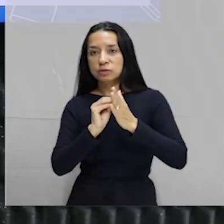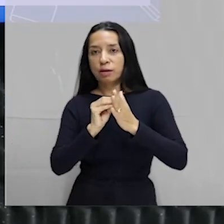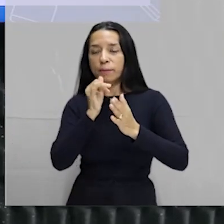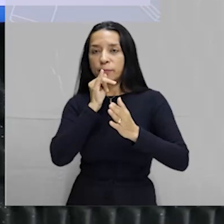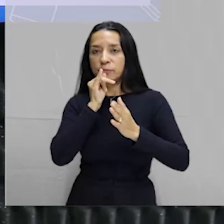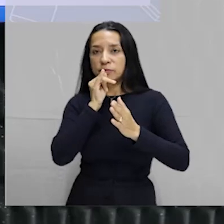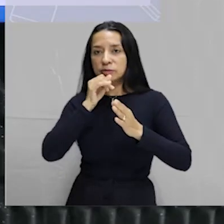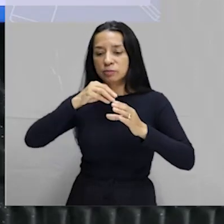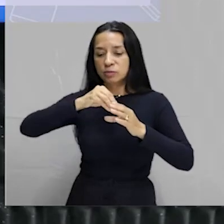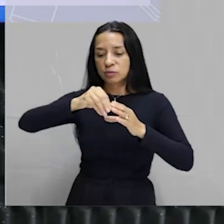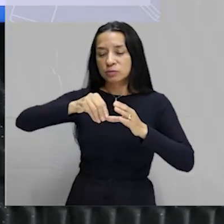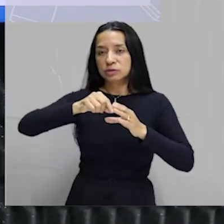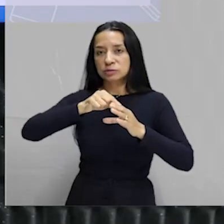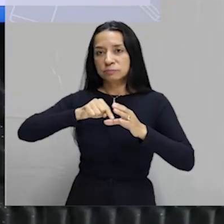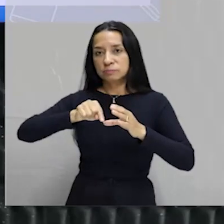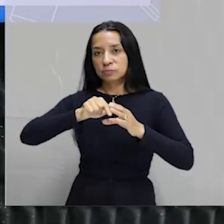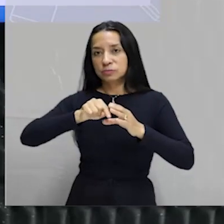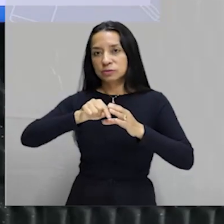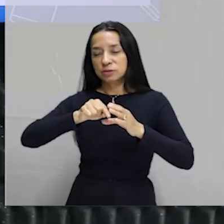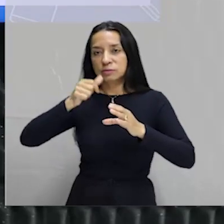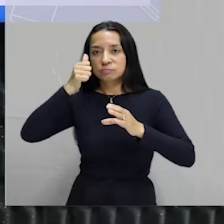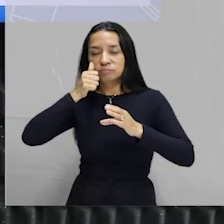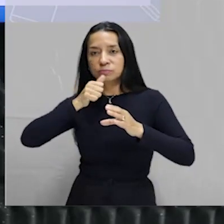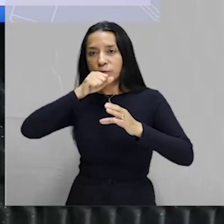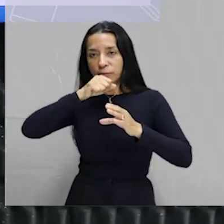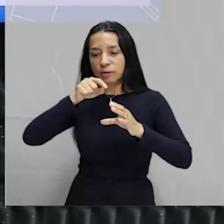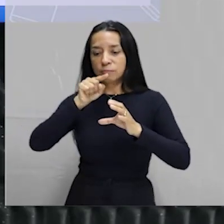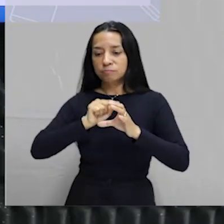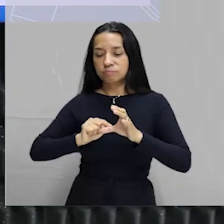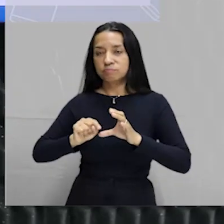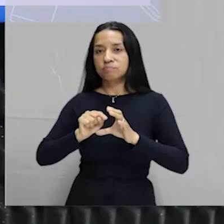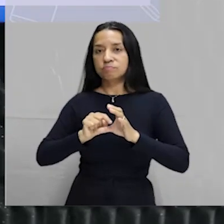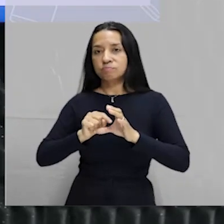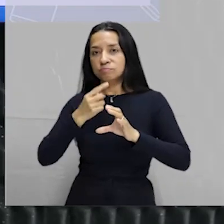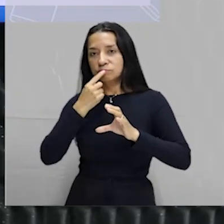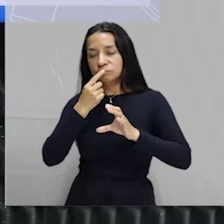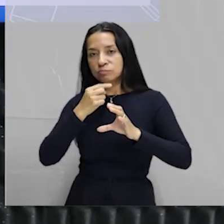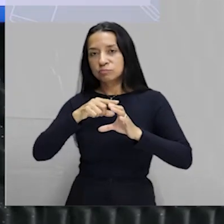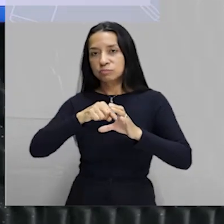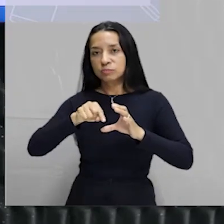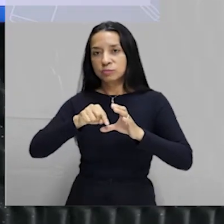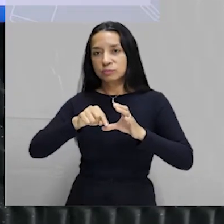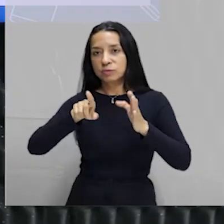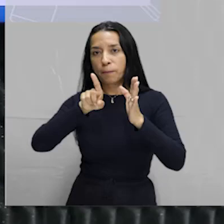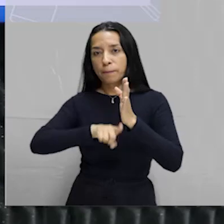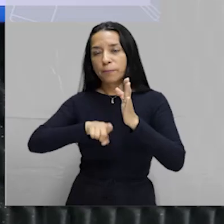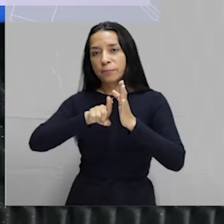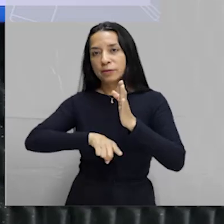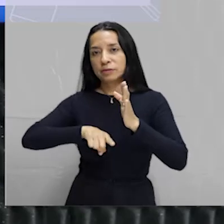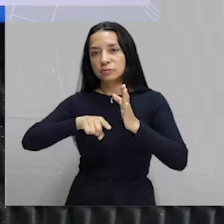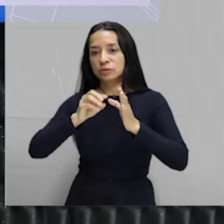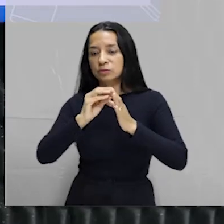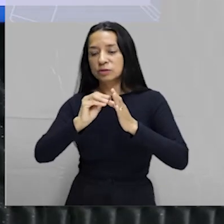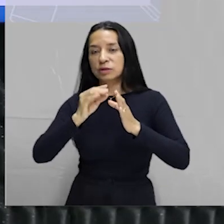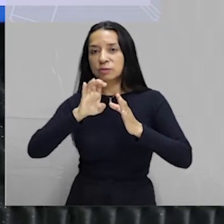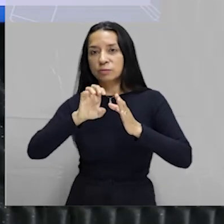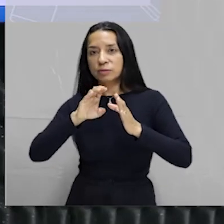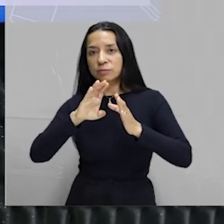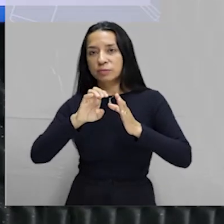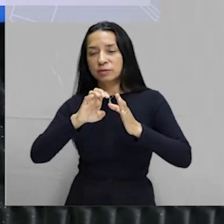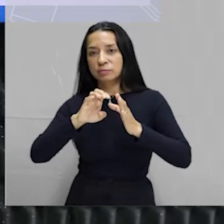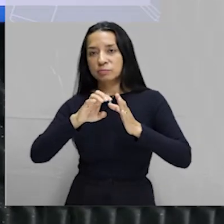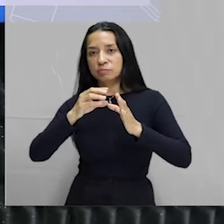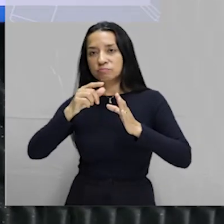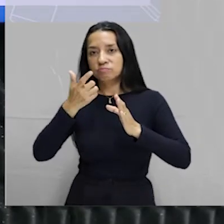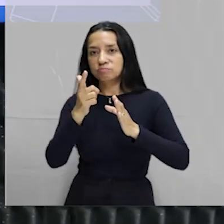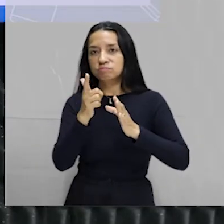os nutrientes estão mais concentrados da mãe, estão mais concentrados no sangue da mãe e menos concentrados no sangue do bebê. Então, como está